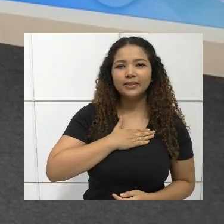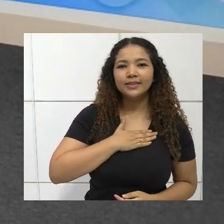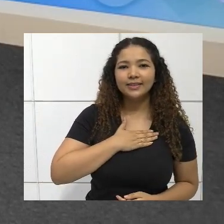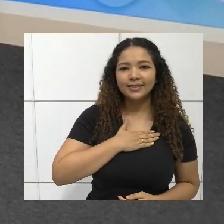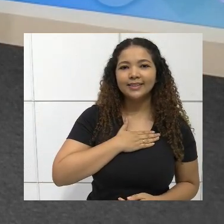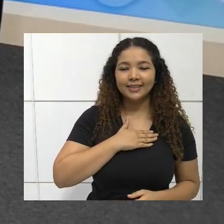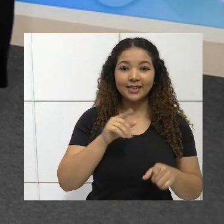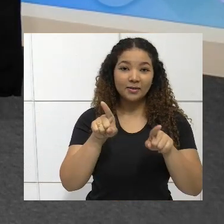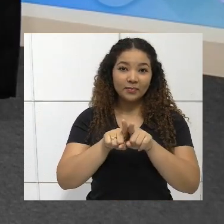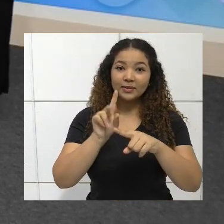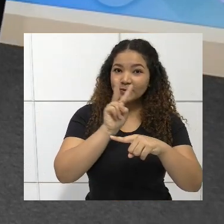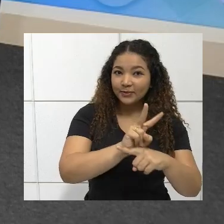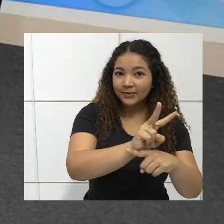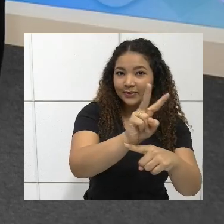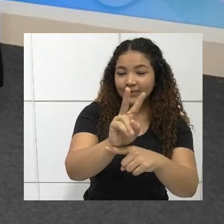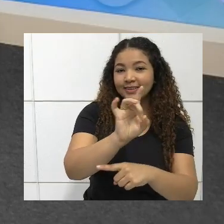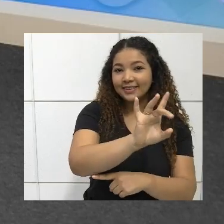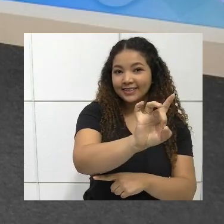ti.